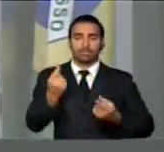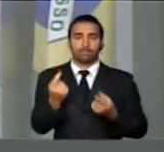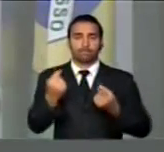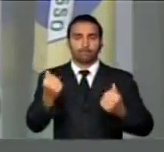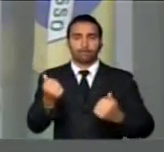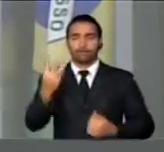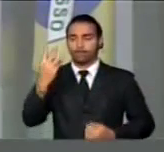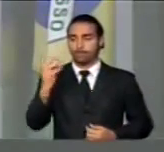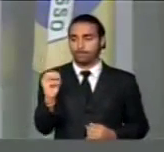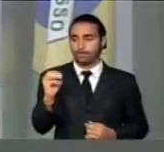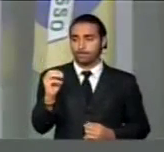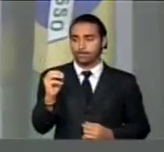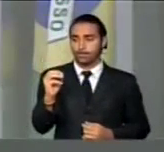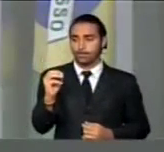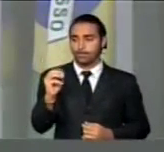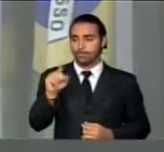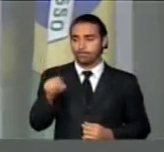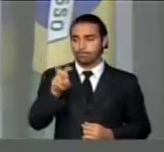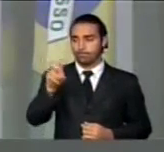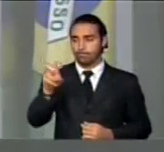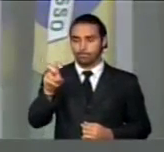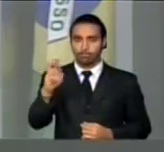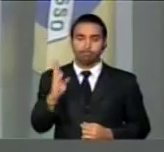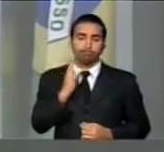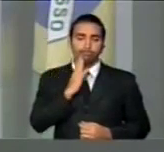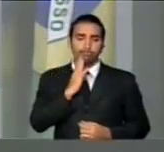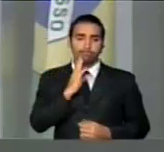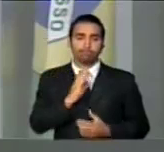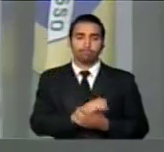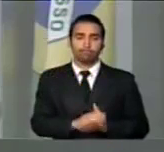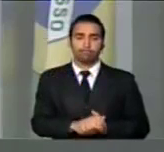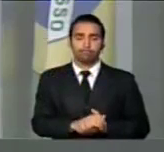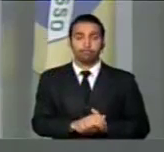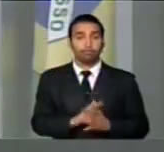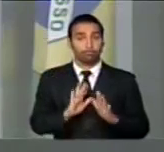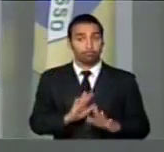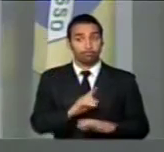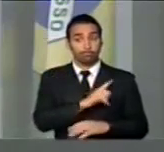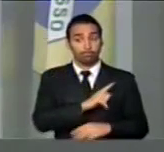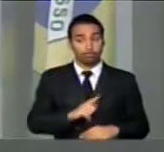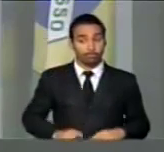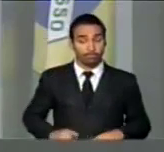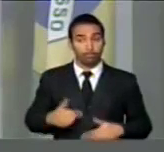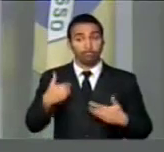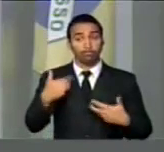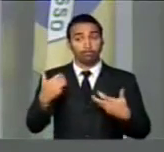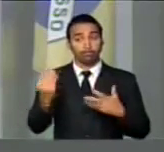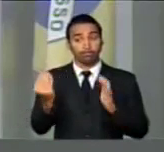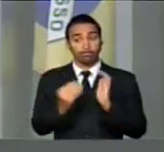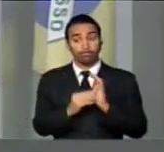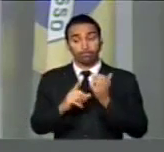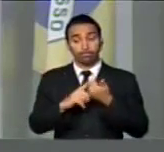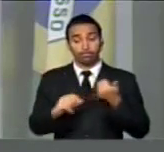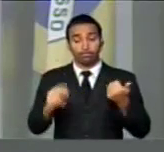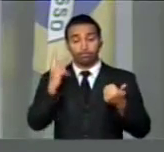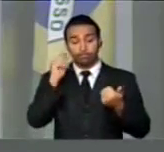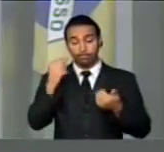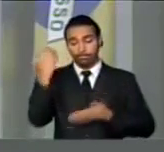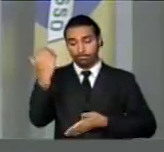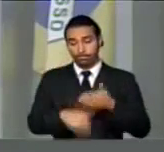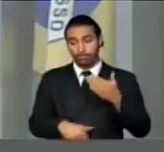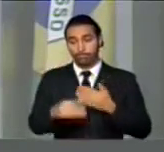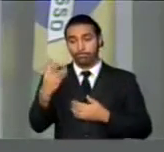de 30,5 bilhões, e olhe que o governo queria incluir uma cláusula para deduzir